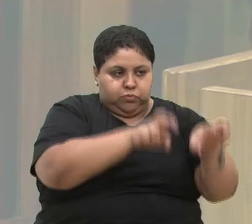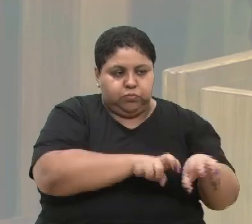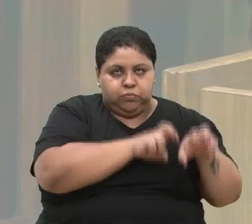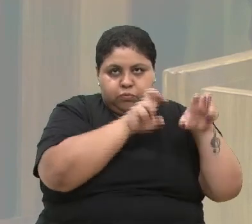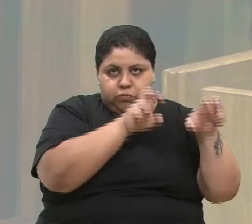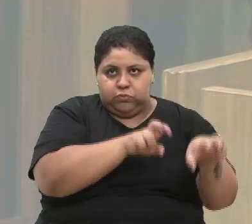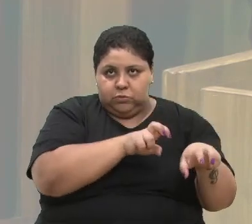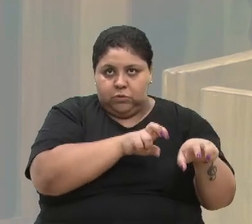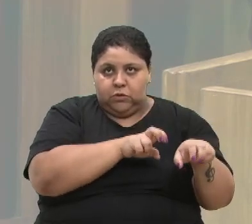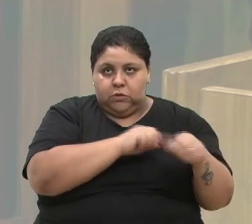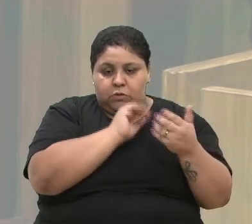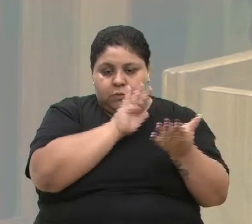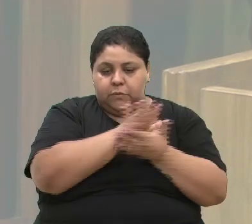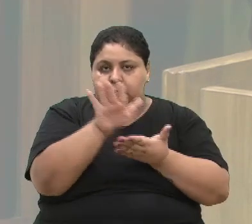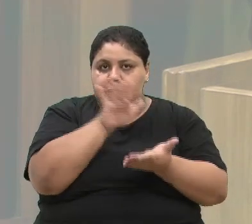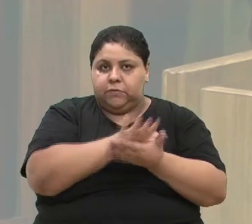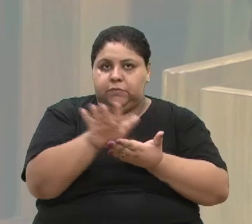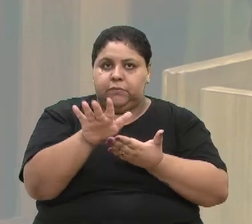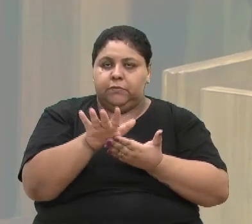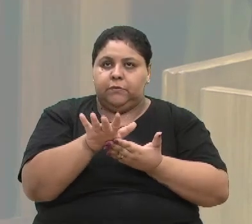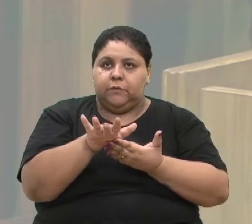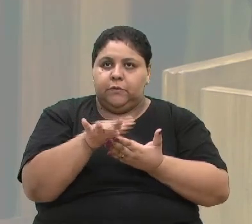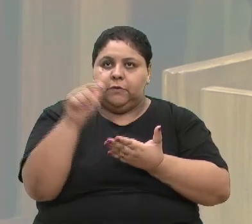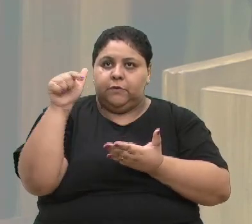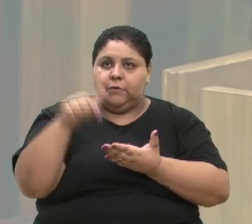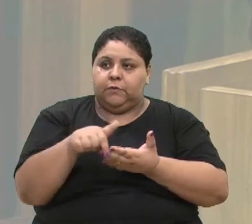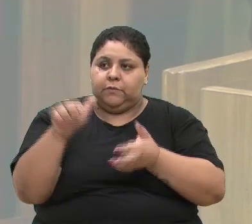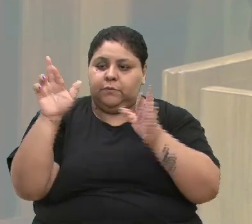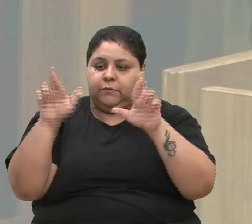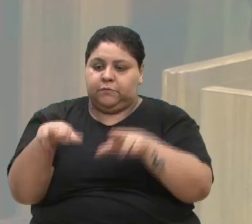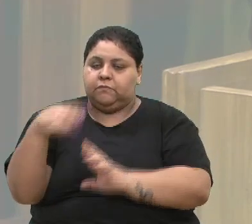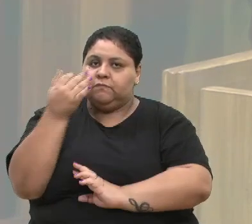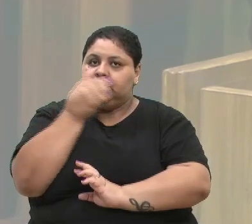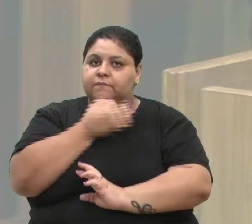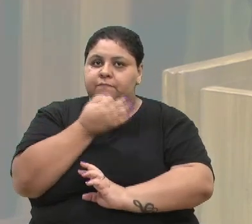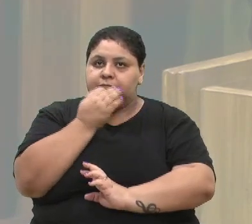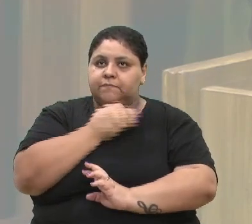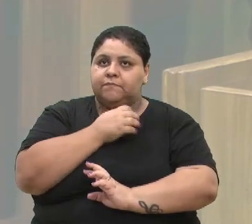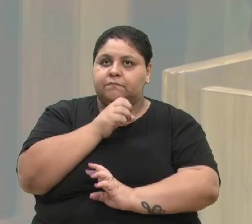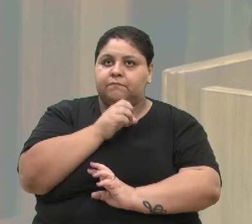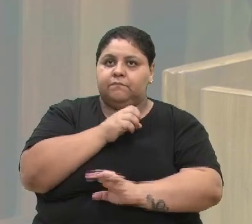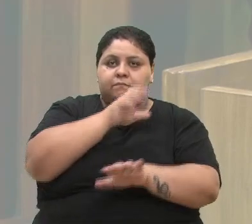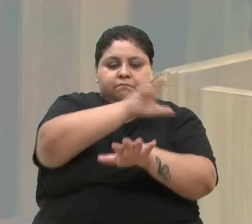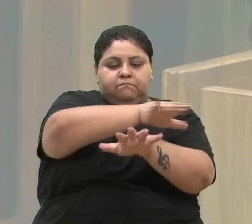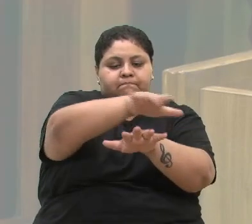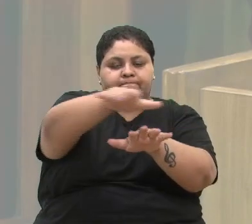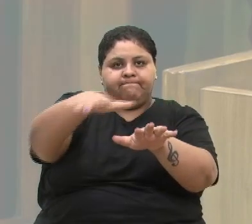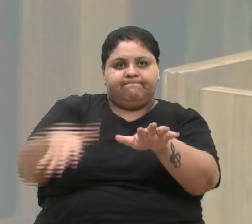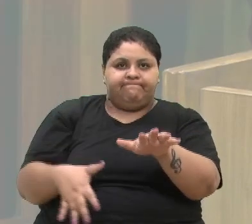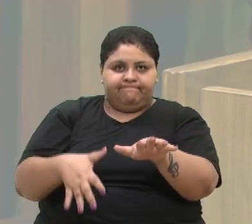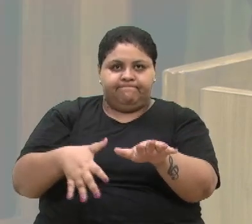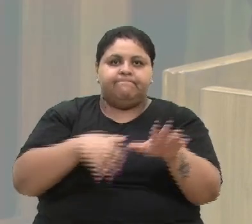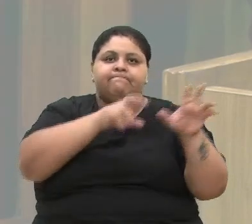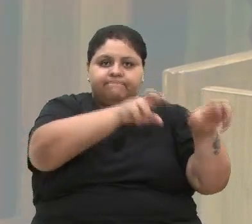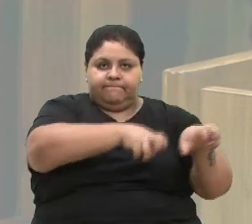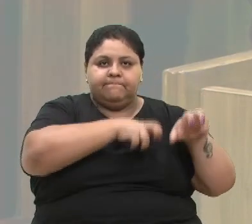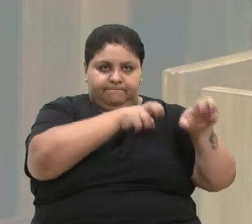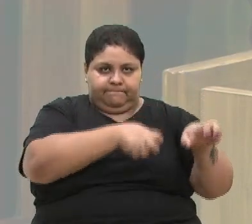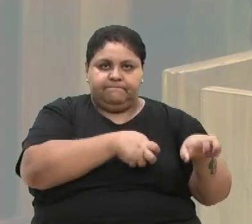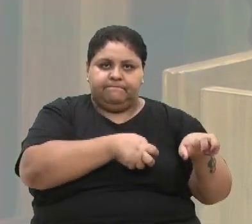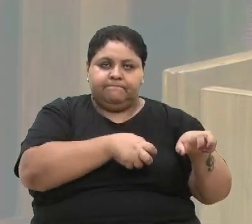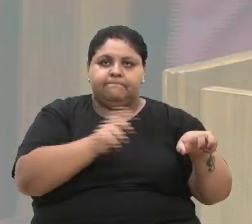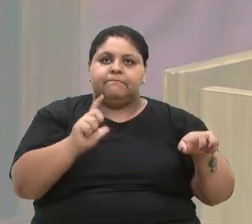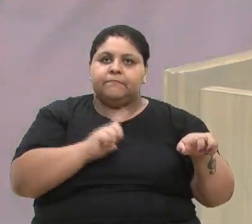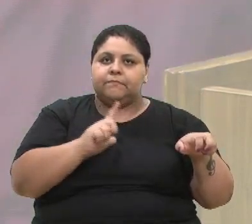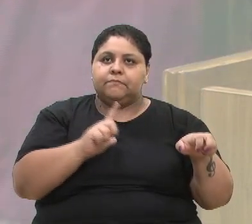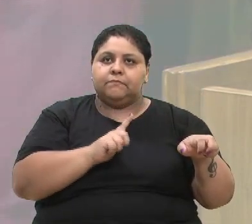agricultor que produz aqui na região de Caxias do Sul, Santa Lúcia, diversos outros locais, que